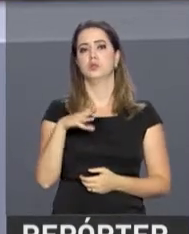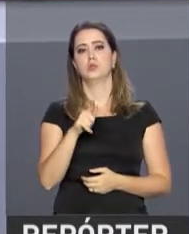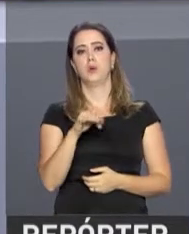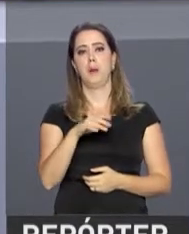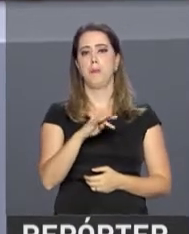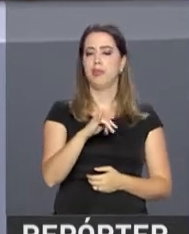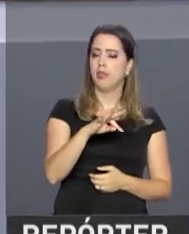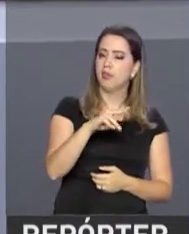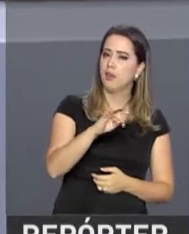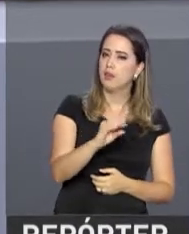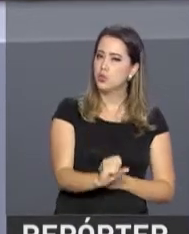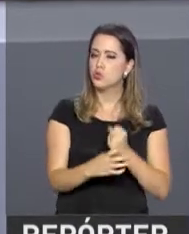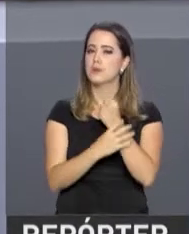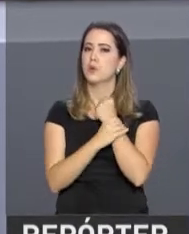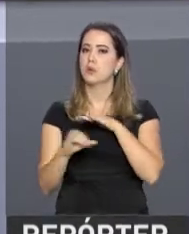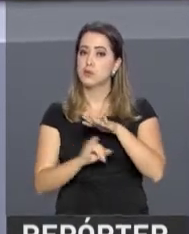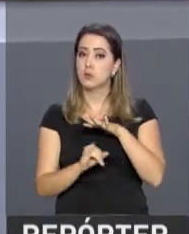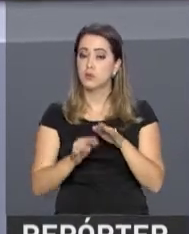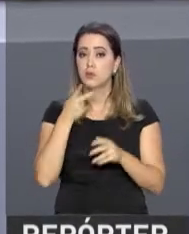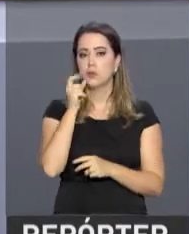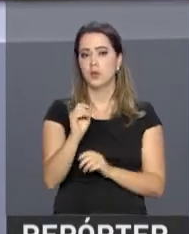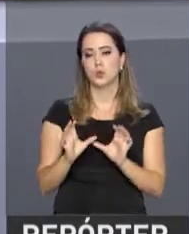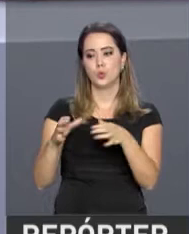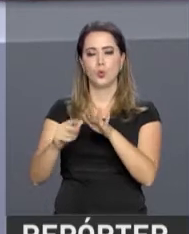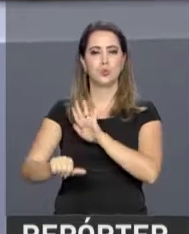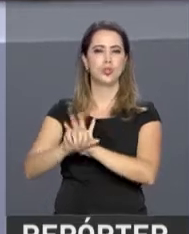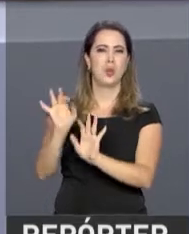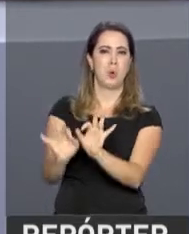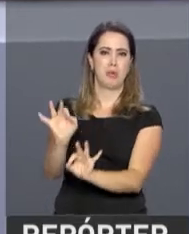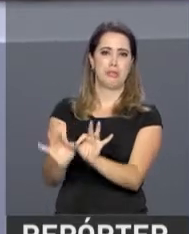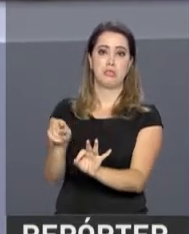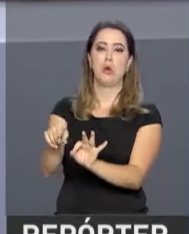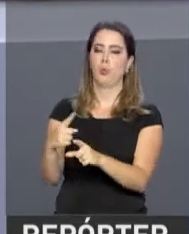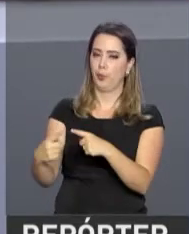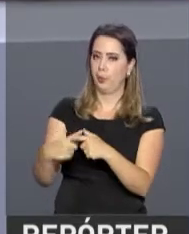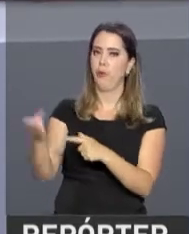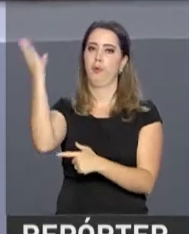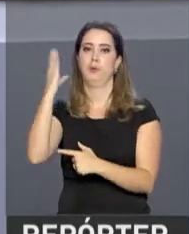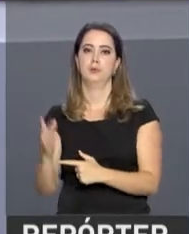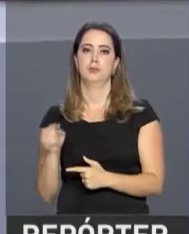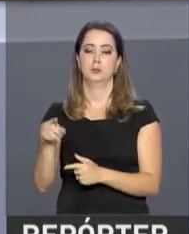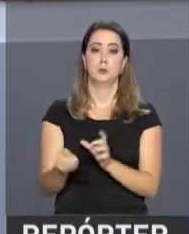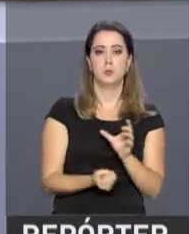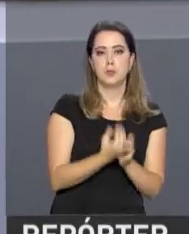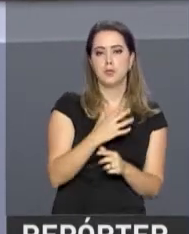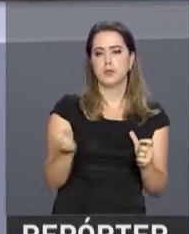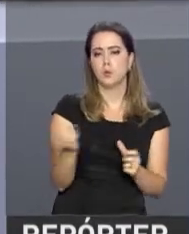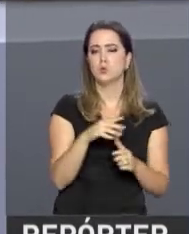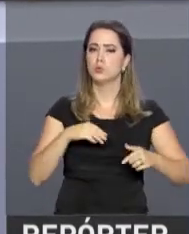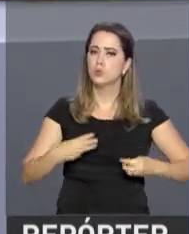do gabinete de segurança institucional falou do crime organizado como uma grande ameaça ao brasil e que é a criação do novo ministério